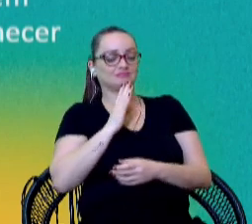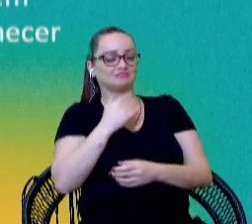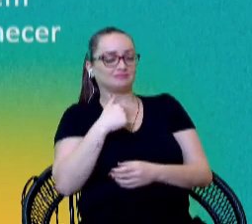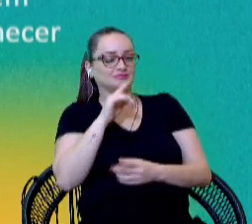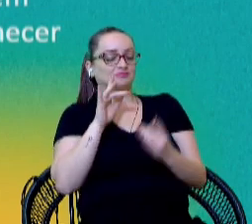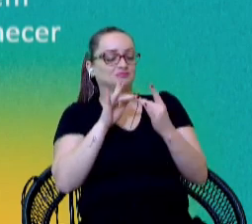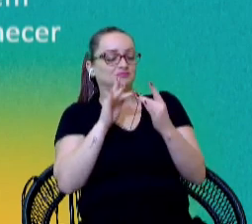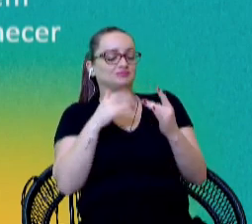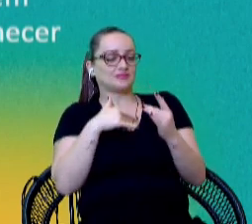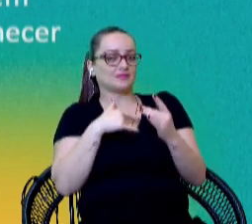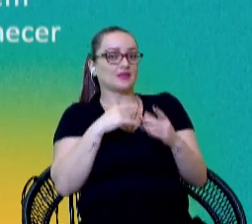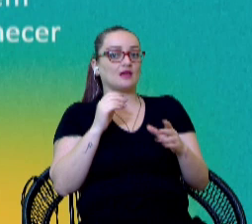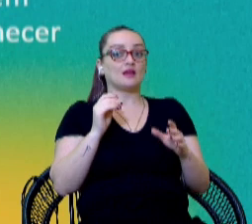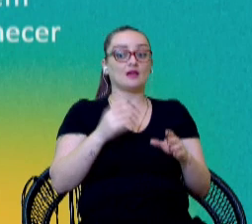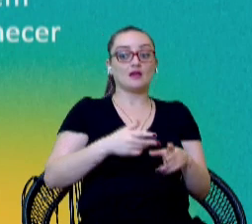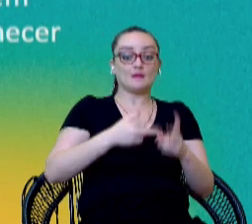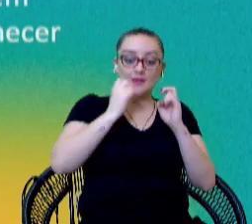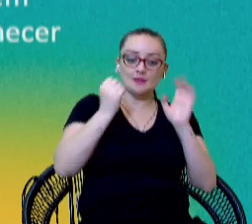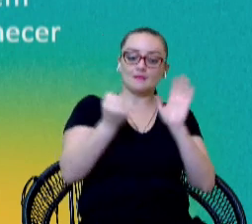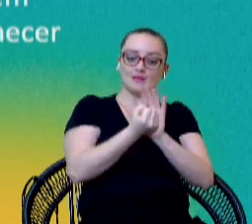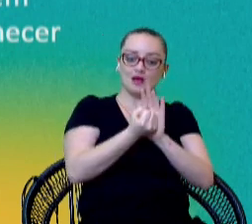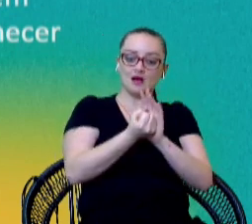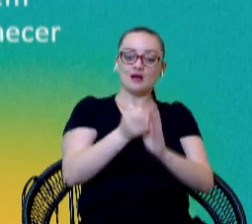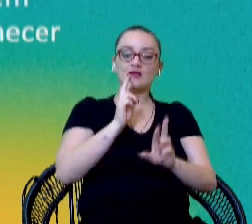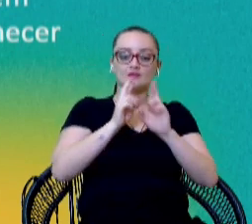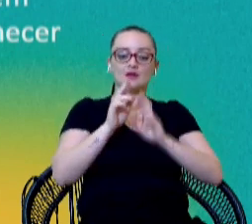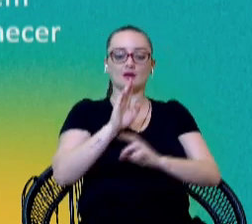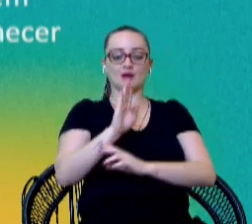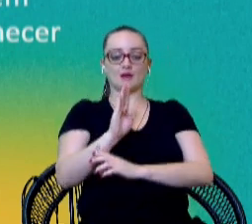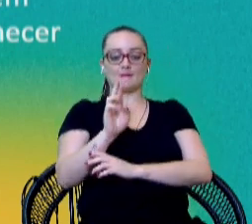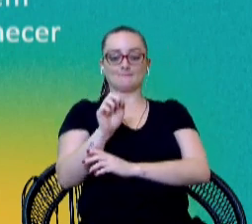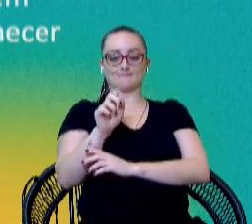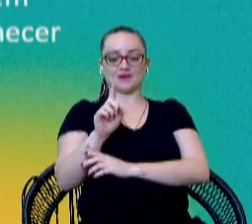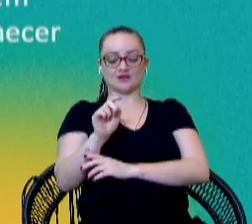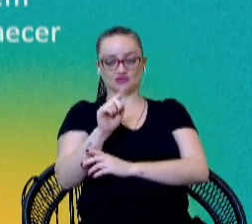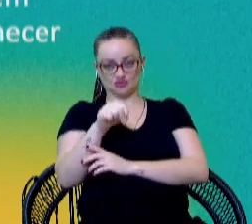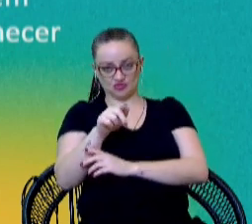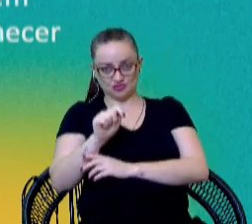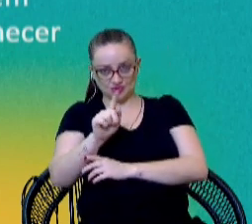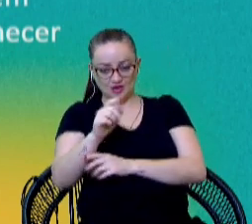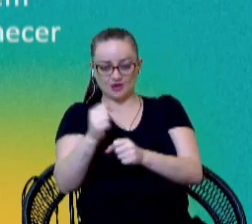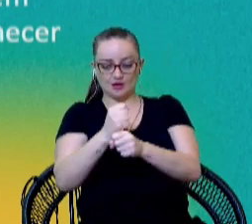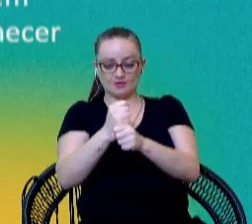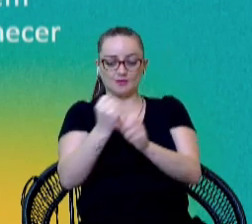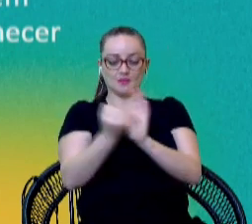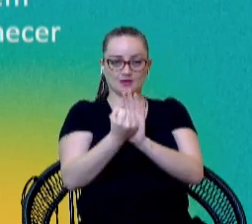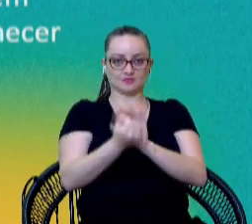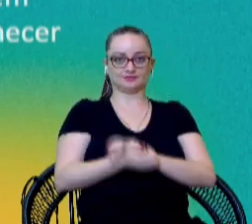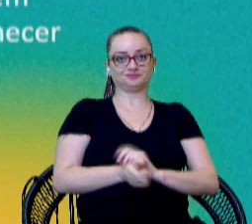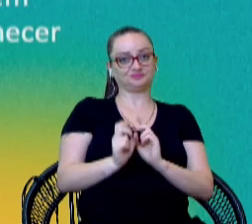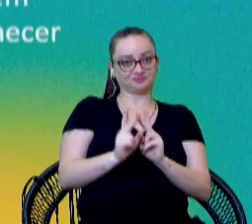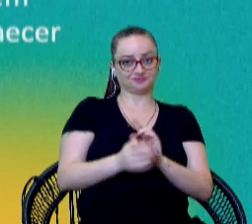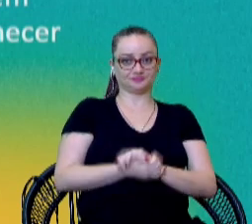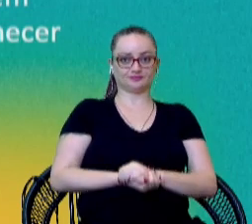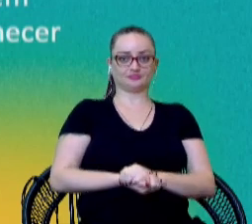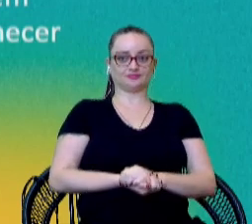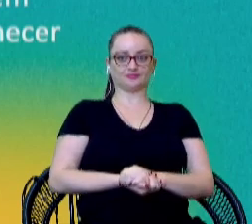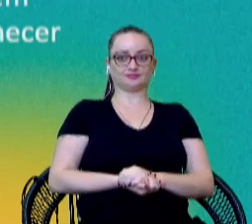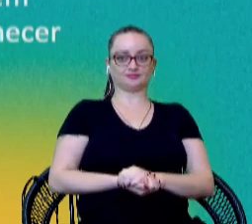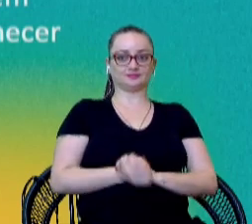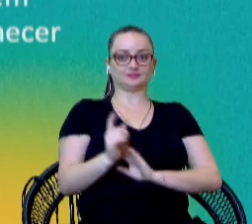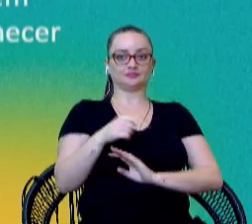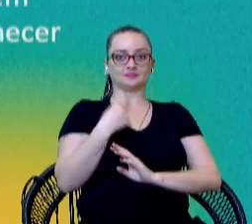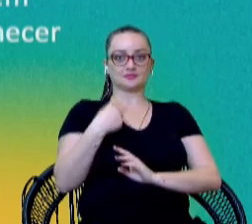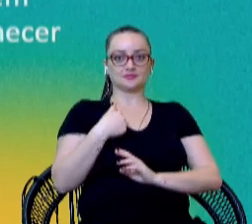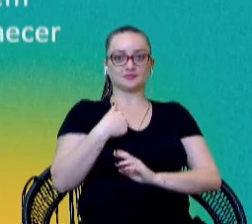às vezes, de reconhecimento de marca, mais voltado para branding, né, que é a construção da marca. Beleza, gente? A gente vai